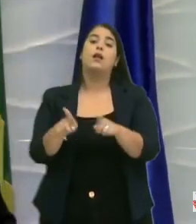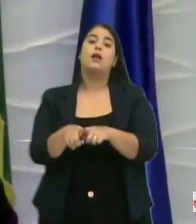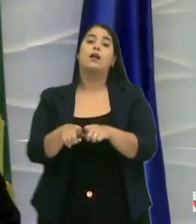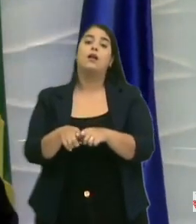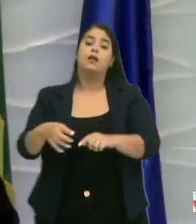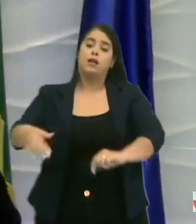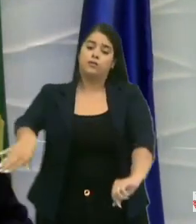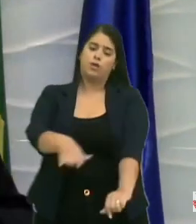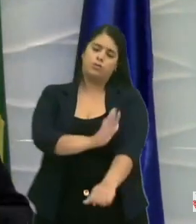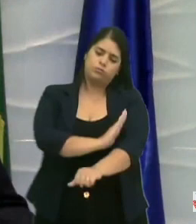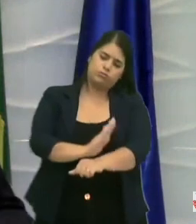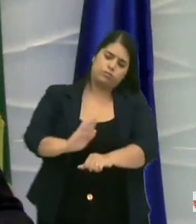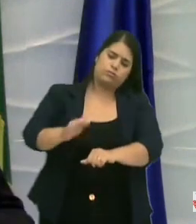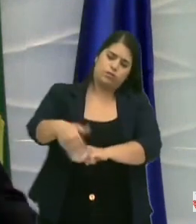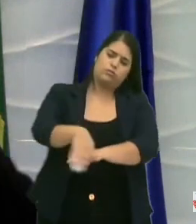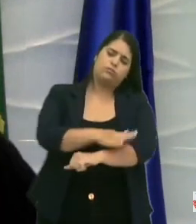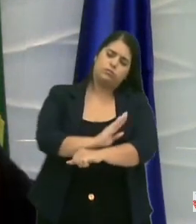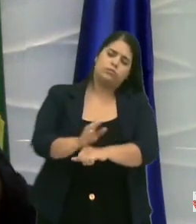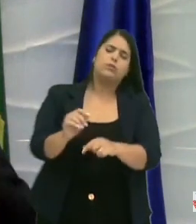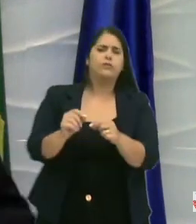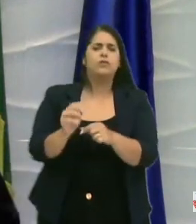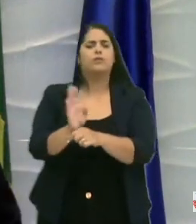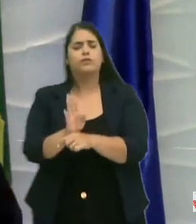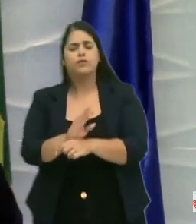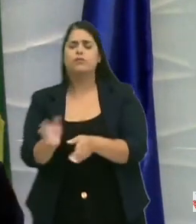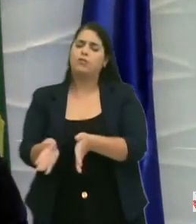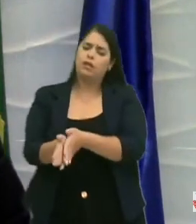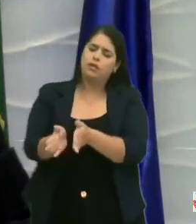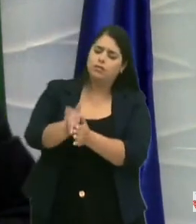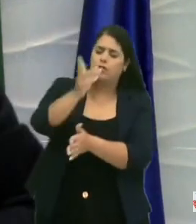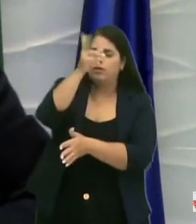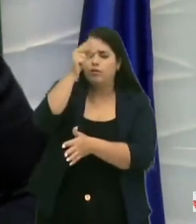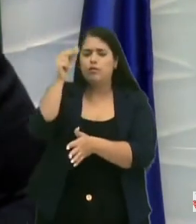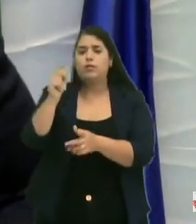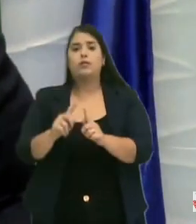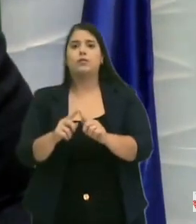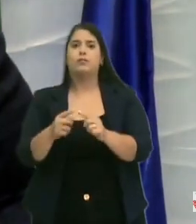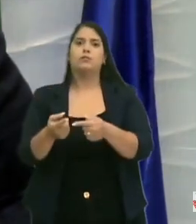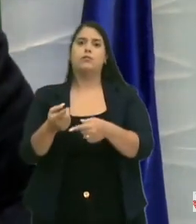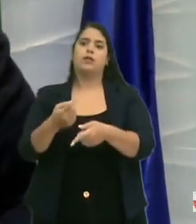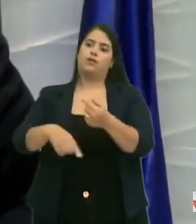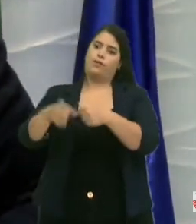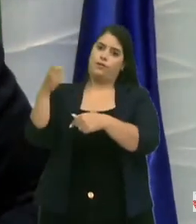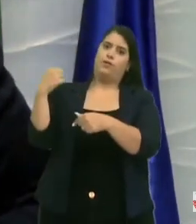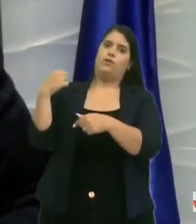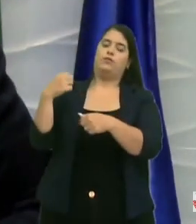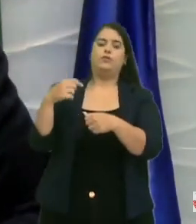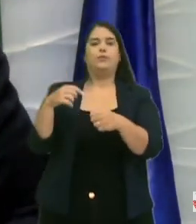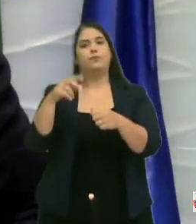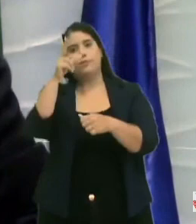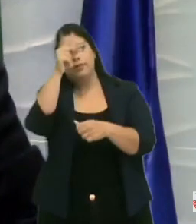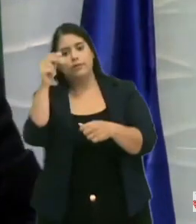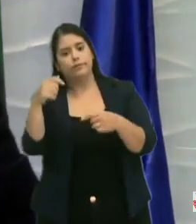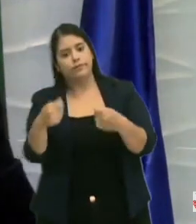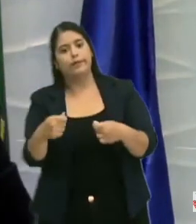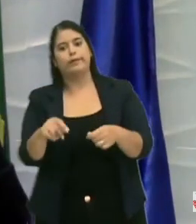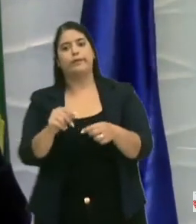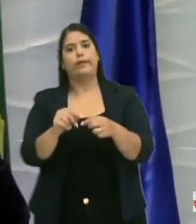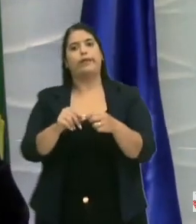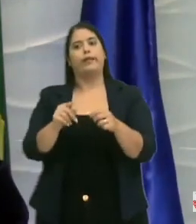asfalto? Faça o vídeo. Parabéns, prefeito. Mas volta para trás, prefeito. Tem que ser feito aqui onde está